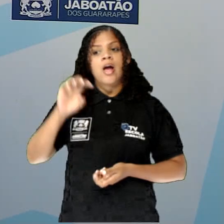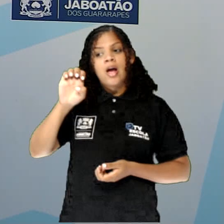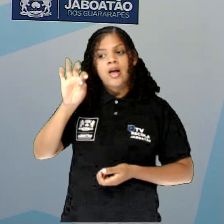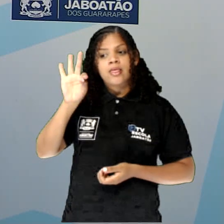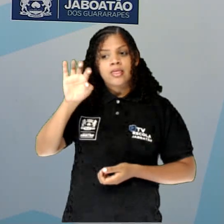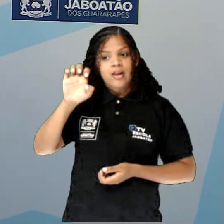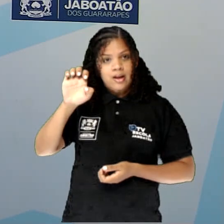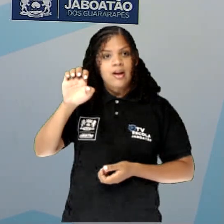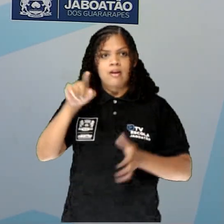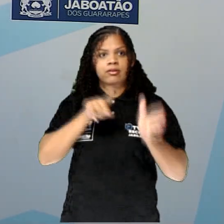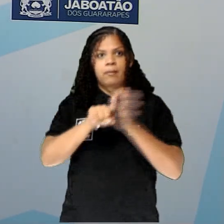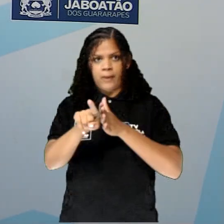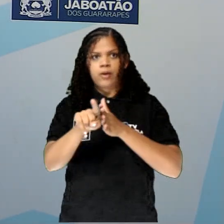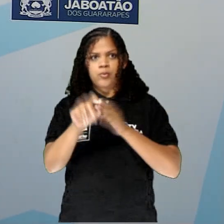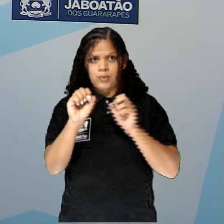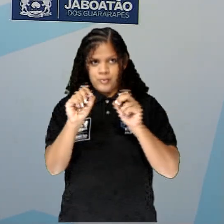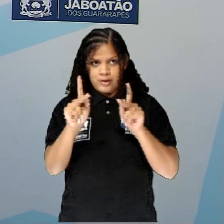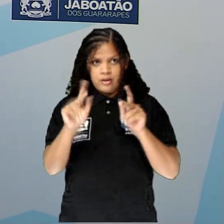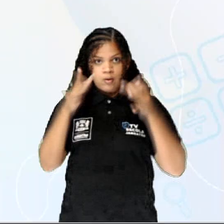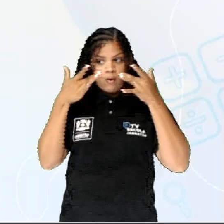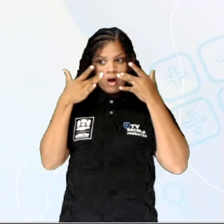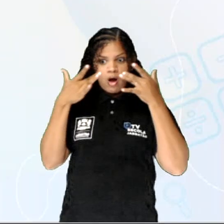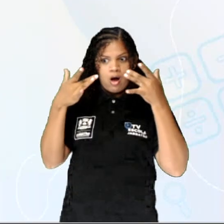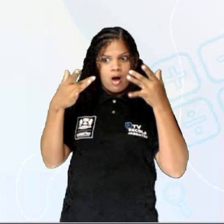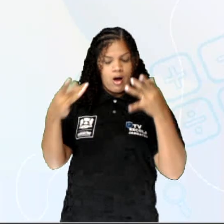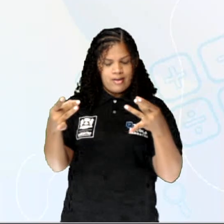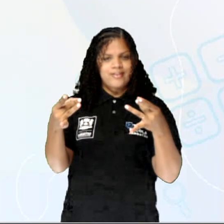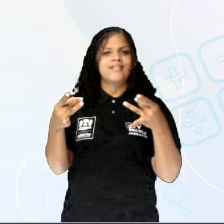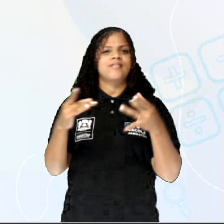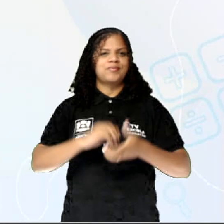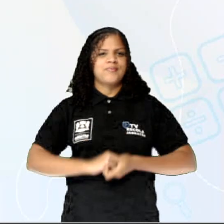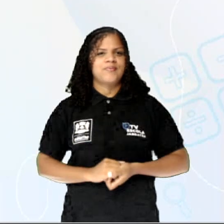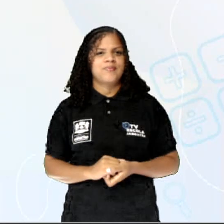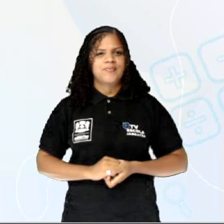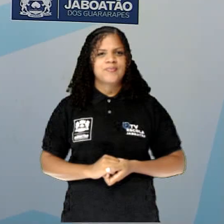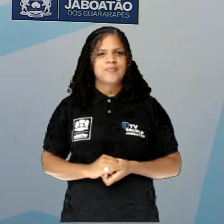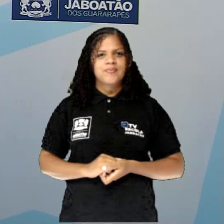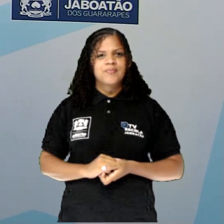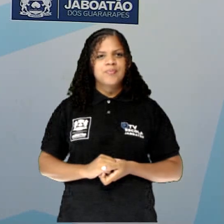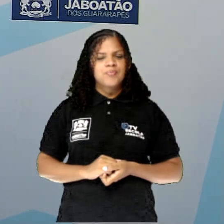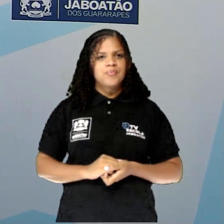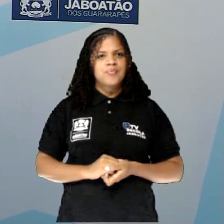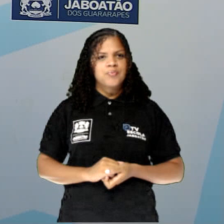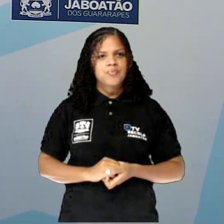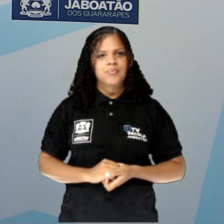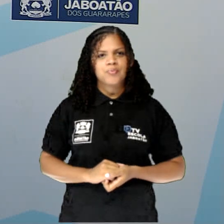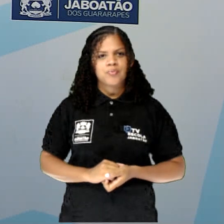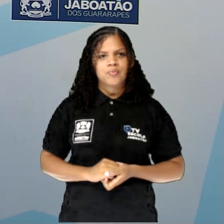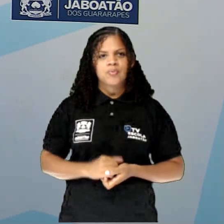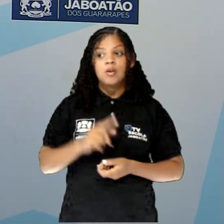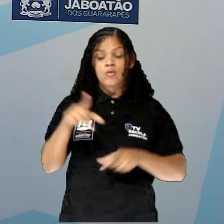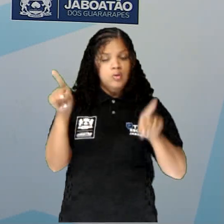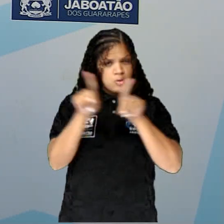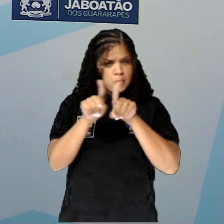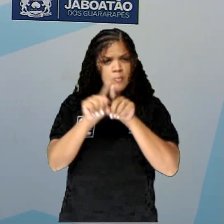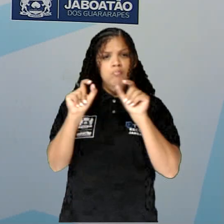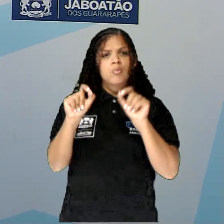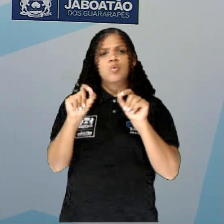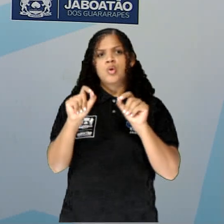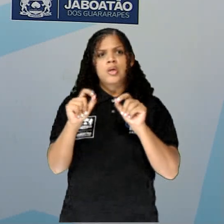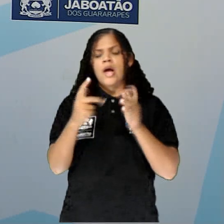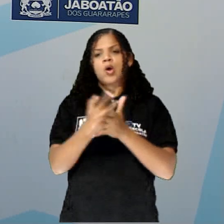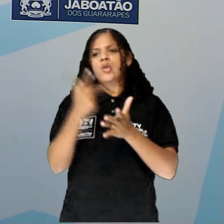eu falei, 140 quilômetros dividido por 7. Então, 140 quilômetros para eu transformar para centímetro, eu tenho que acrescentar 5